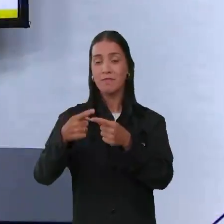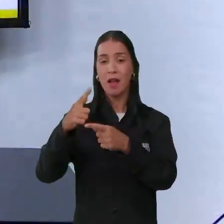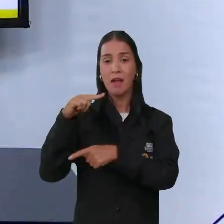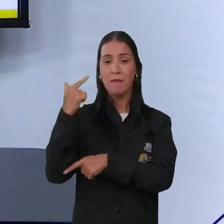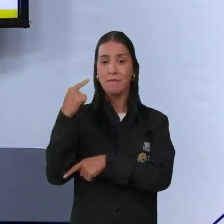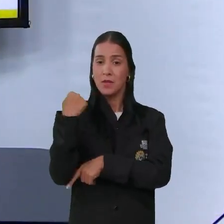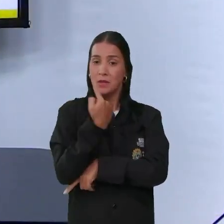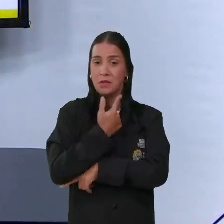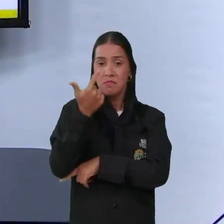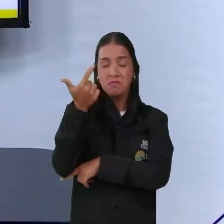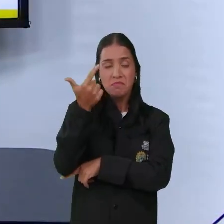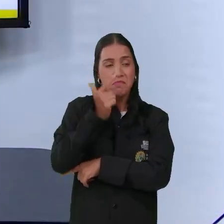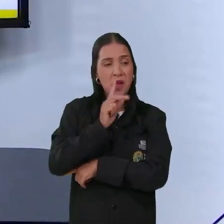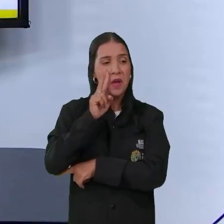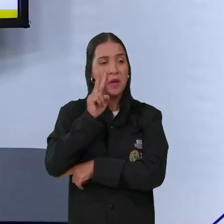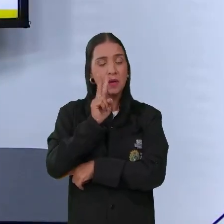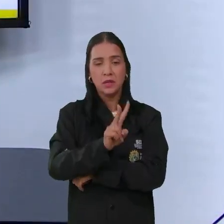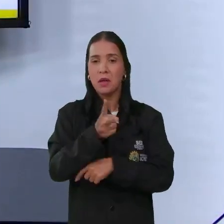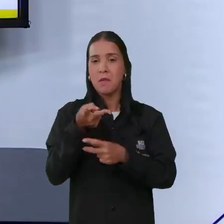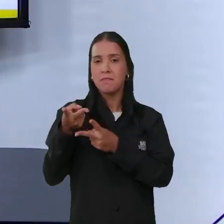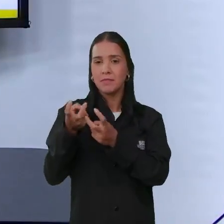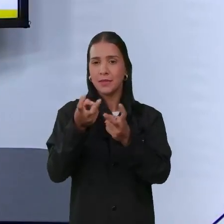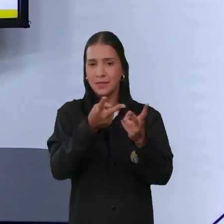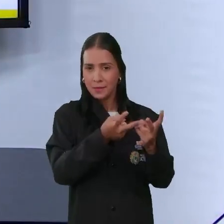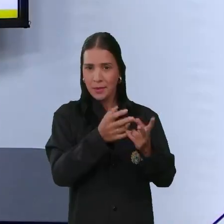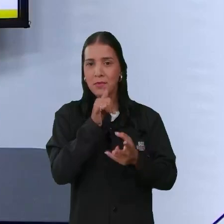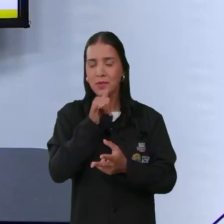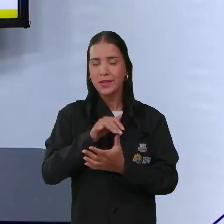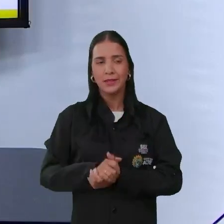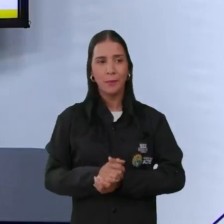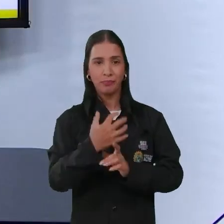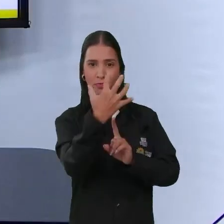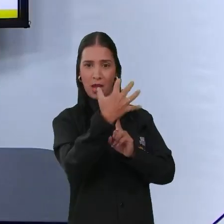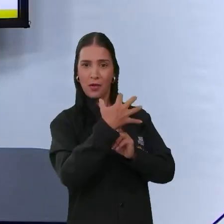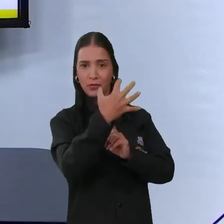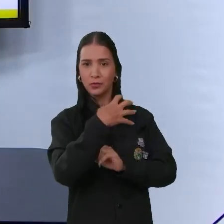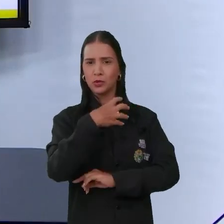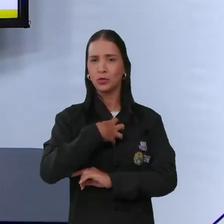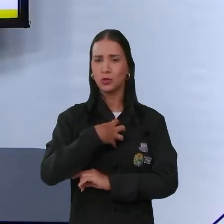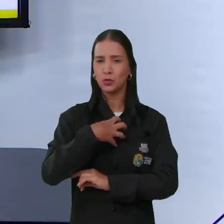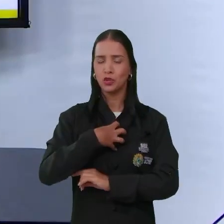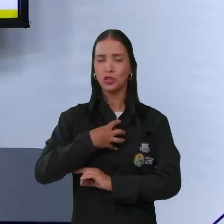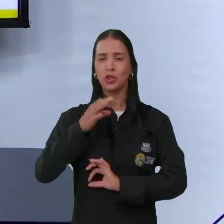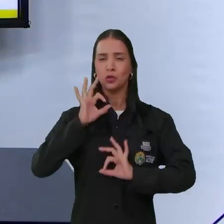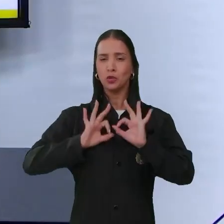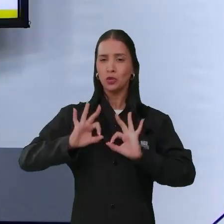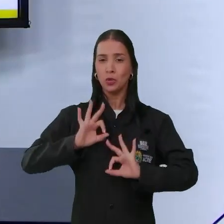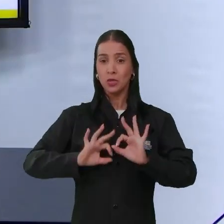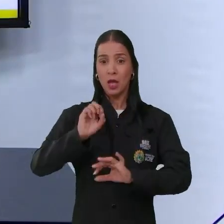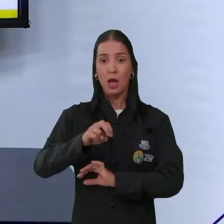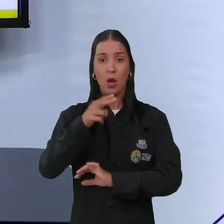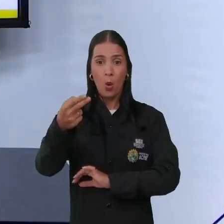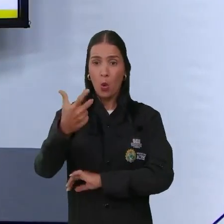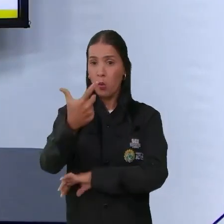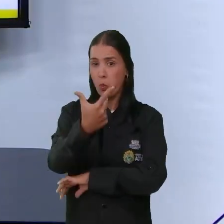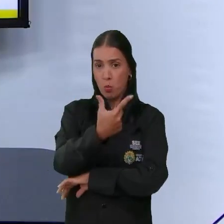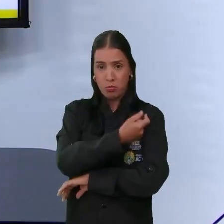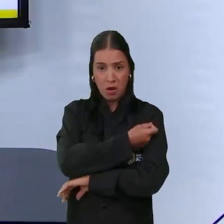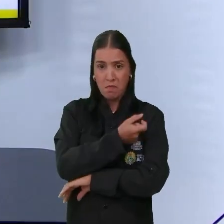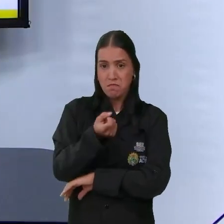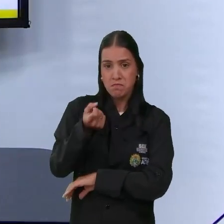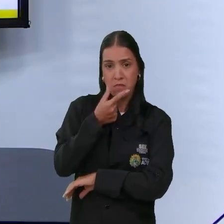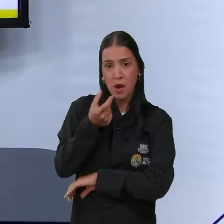dita uma certa moda, um certo tipo de uso, né? Um certo tipo de medicamento, por exemplo, que muitas vezes passa a